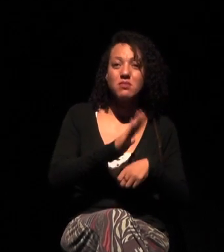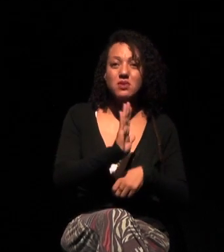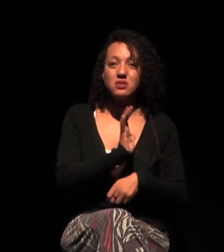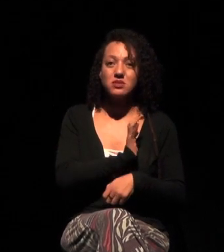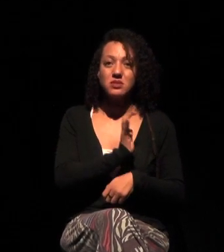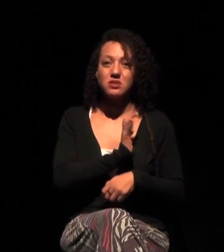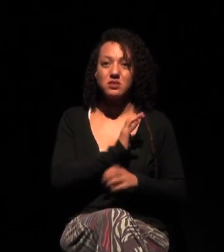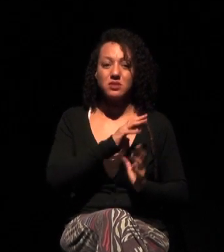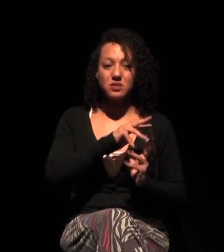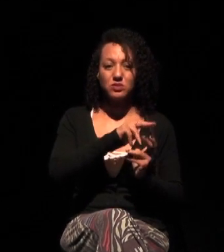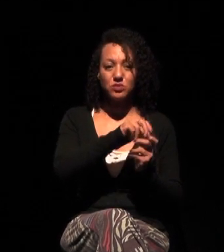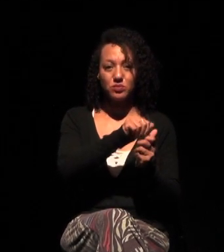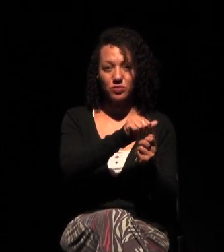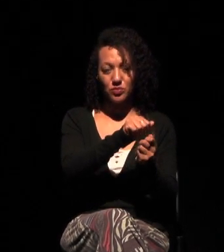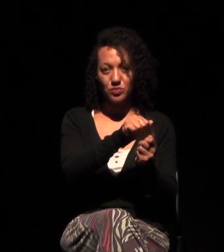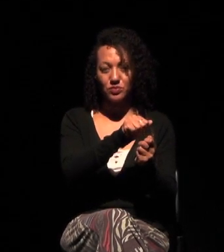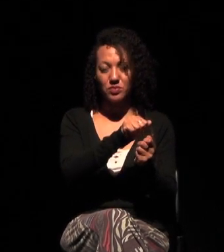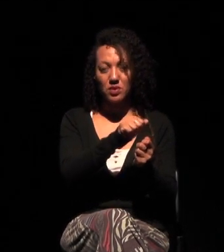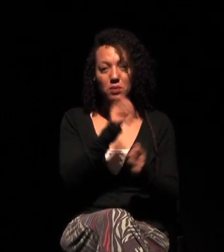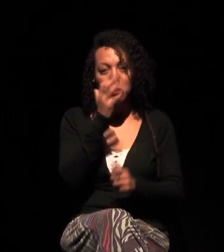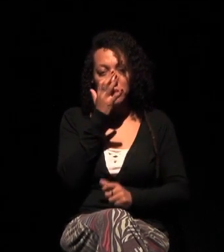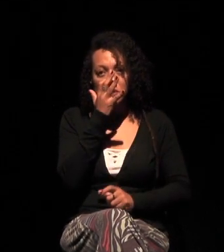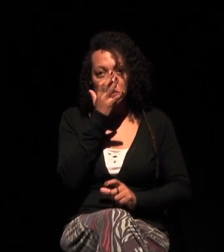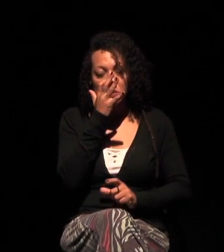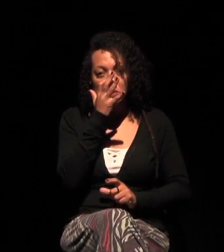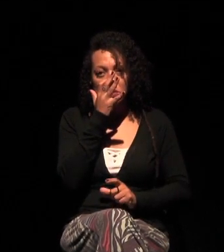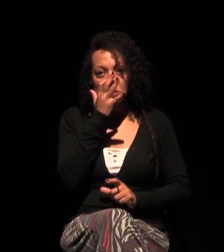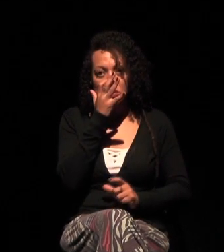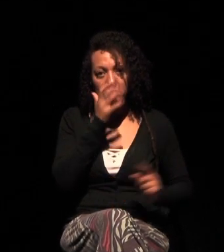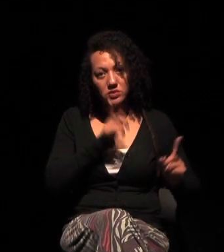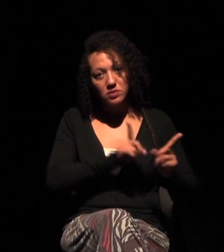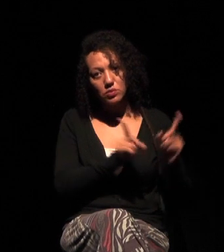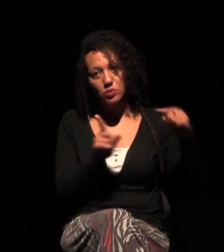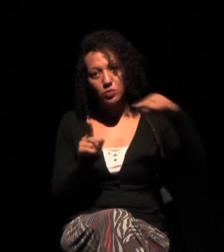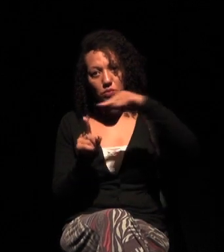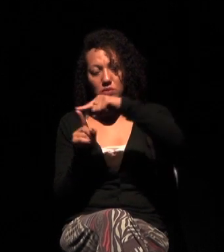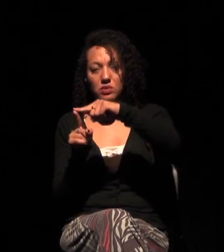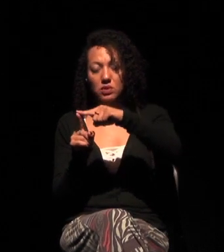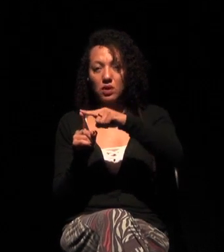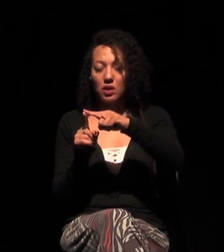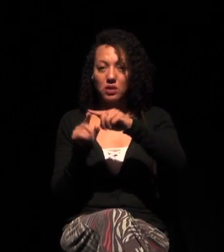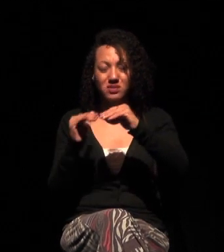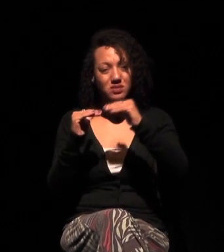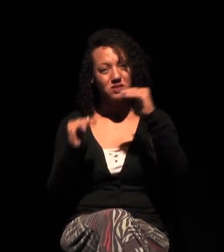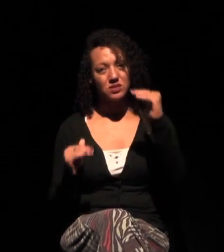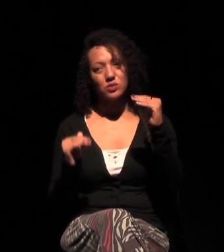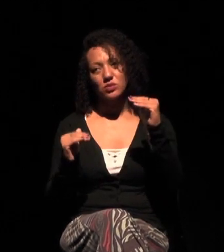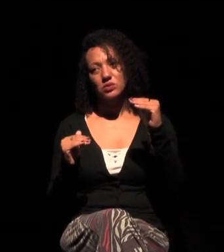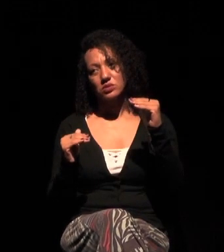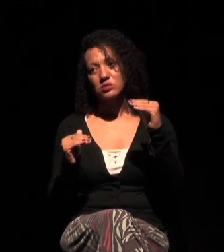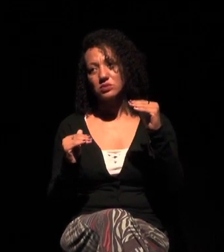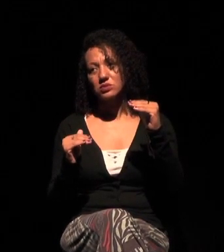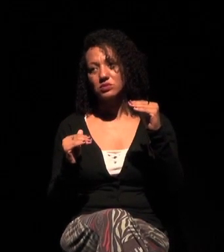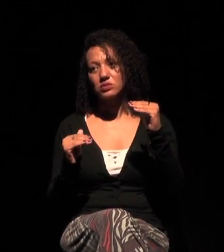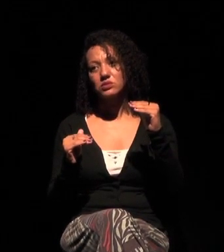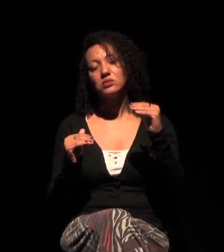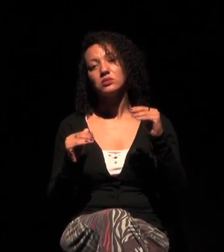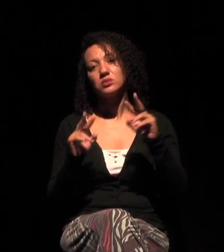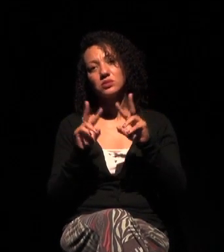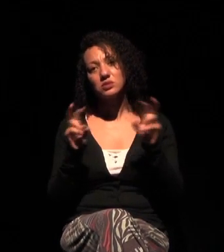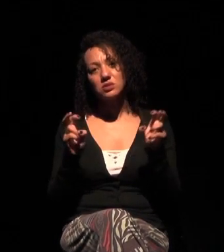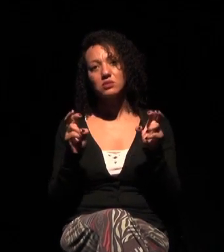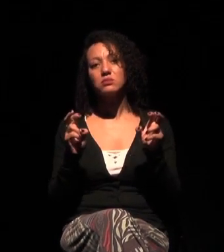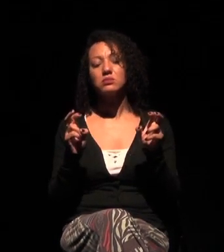mundo isto é impressionante em termos de igualdade em termos das questões que nós podemos colocar para